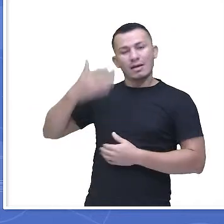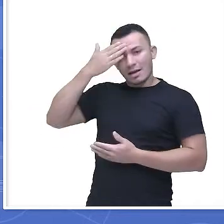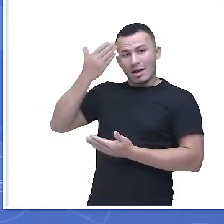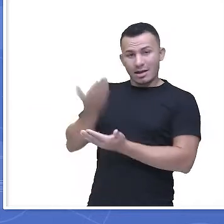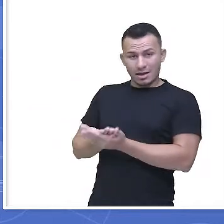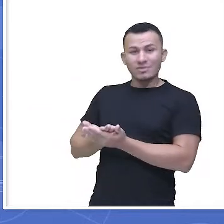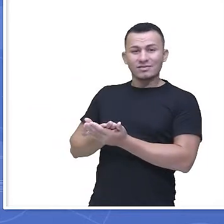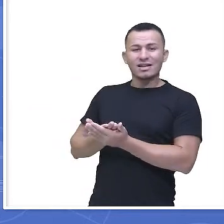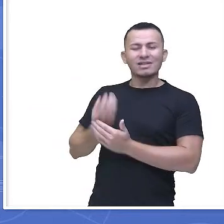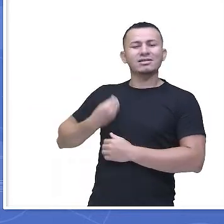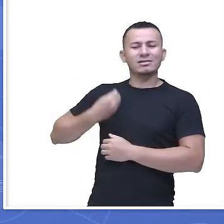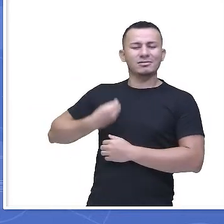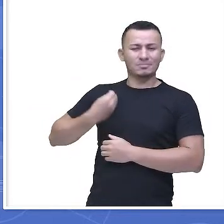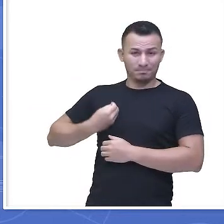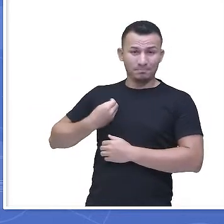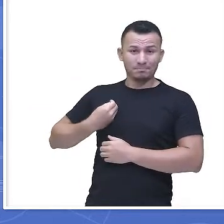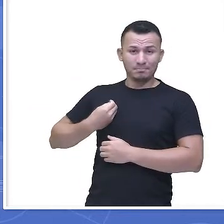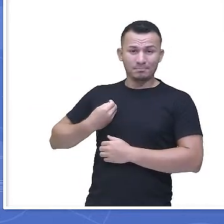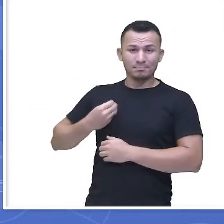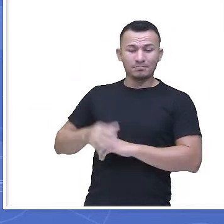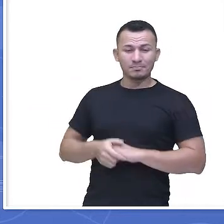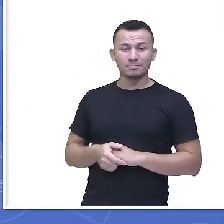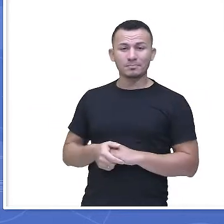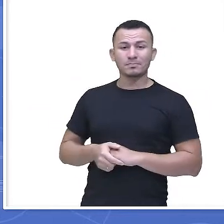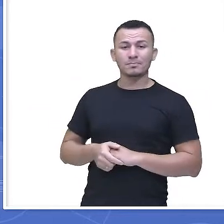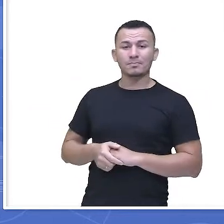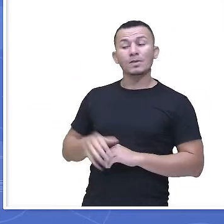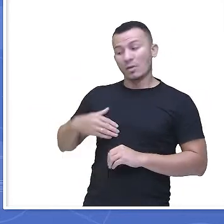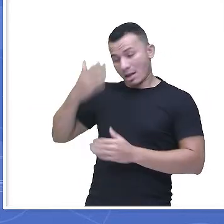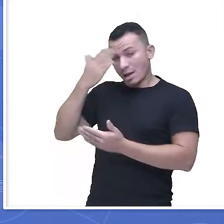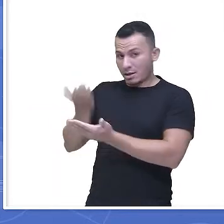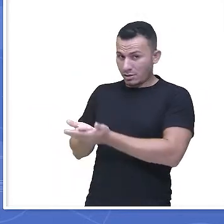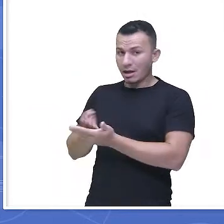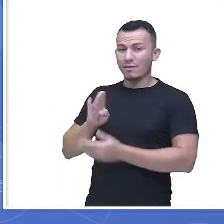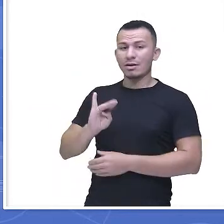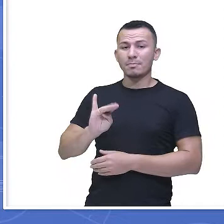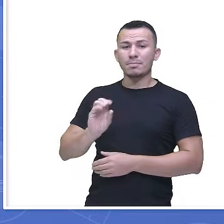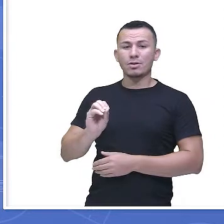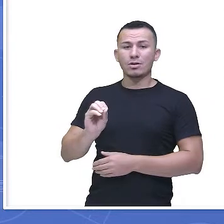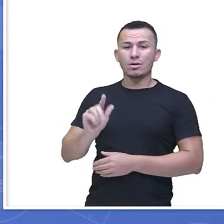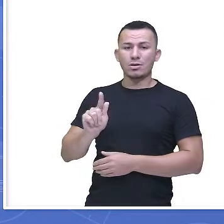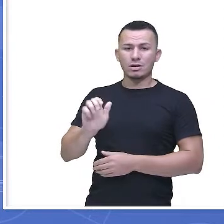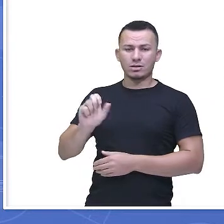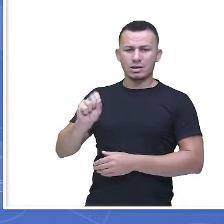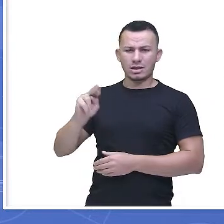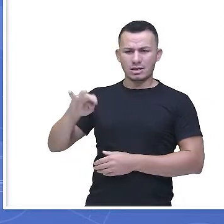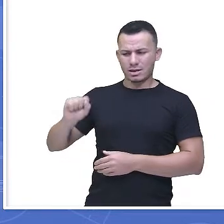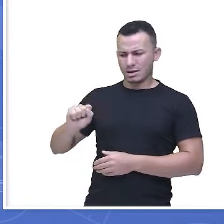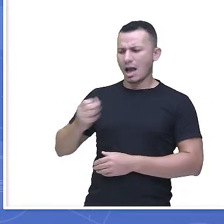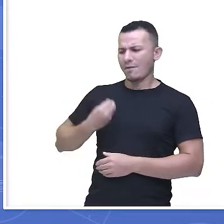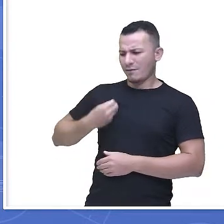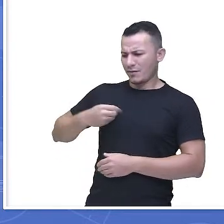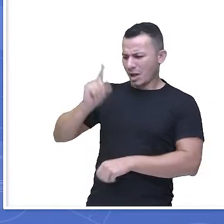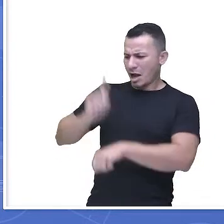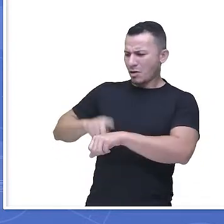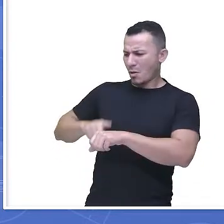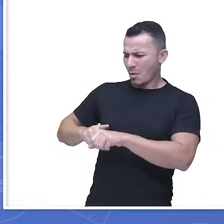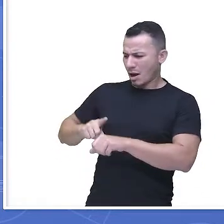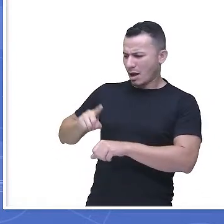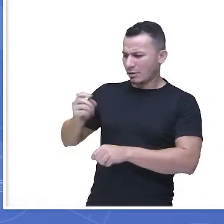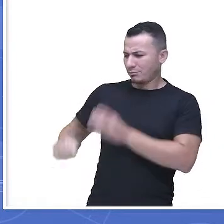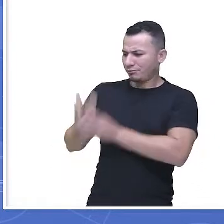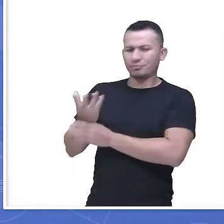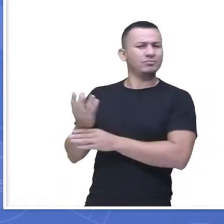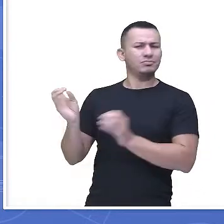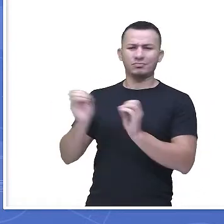que existia, ele era um defensor da biogênese, ou seja, a vida não era espontaneamente, existia um ciclo, né?